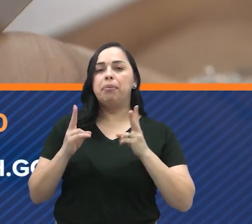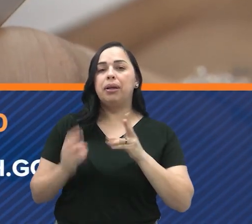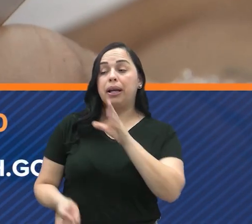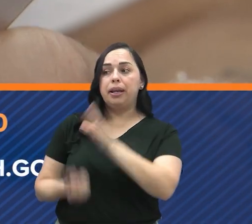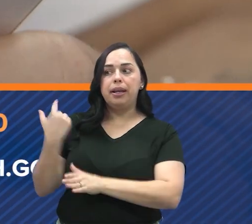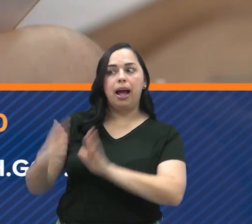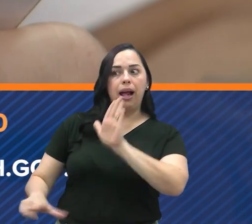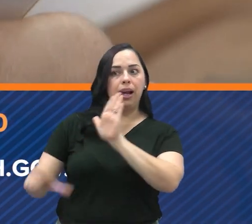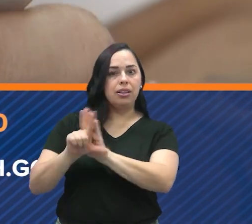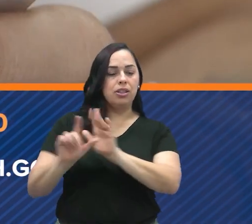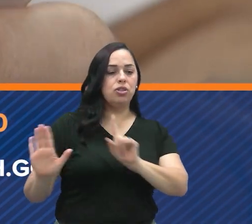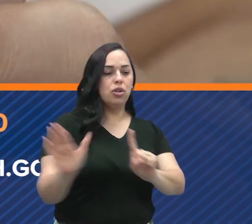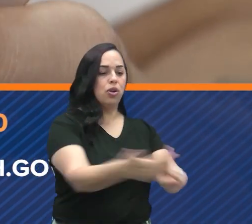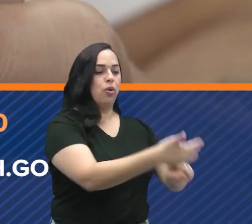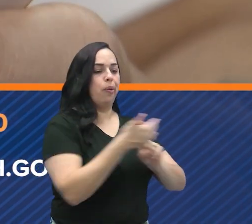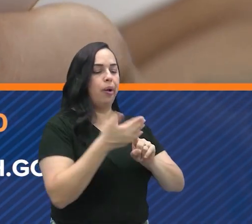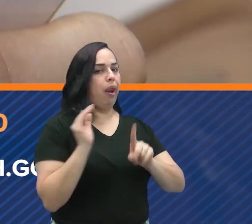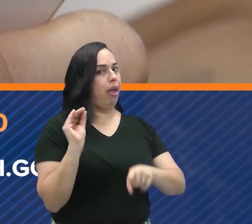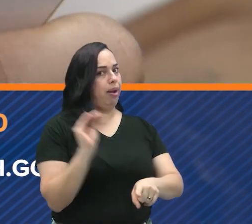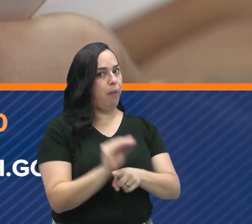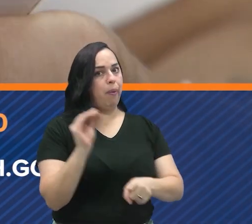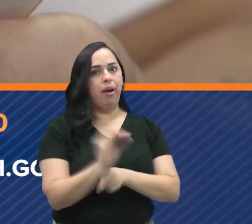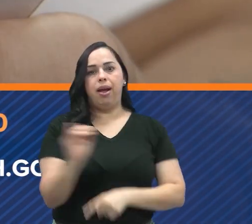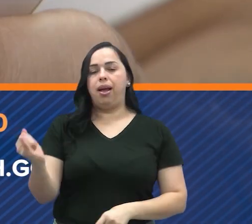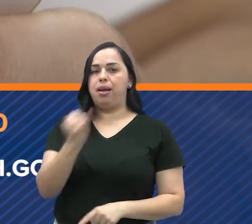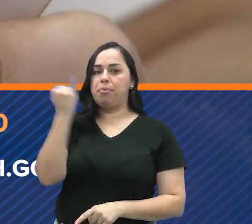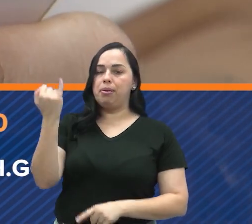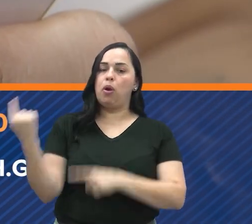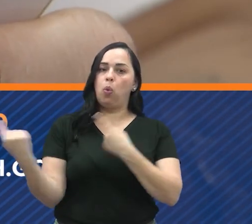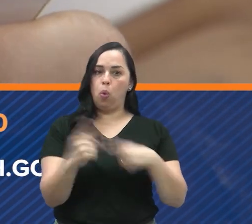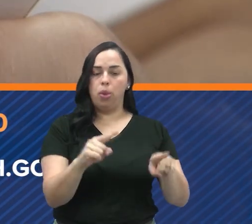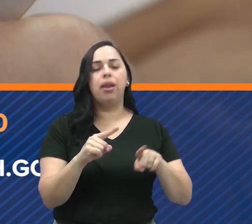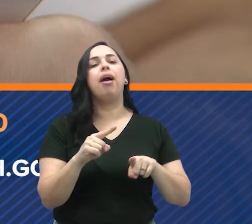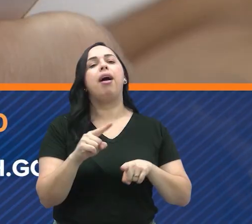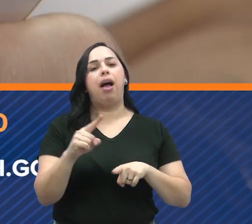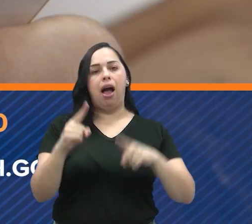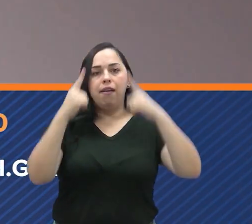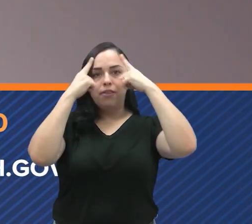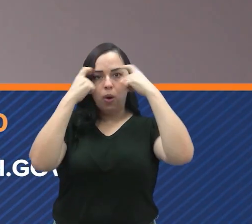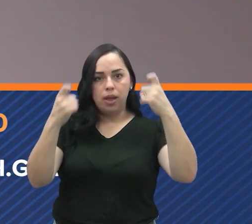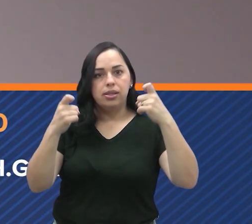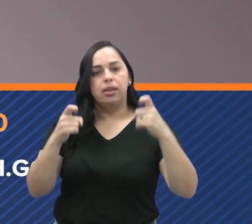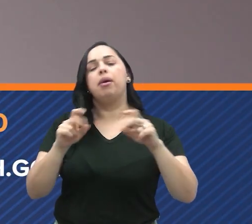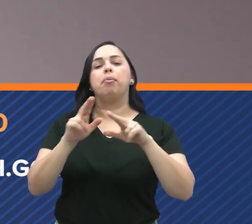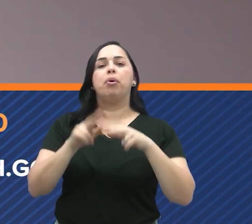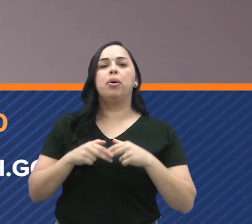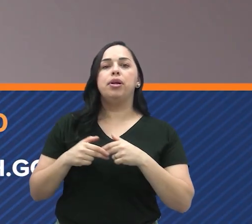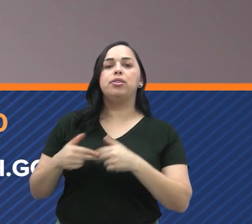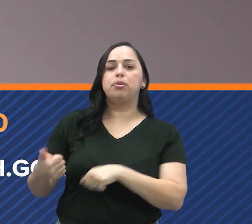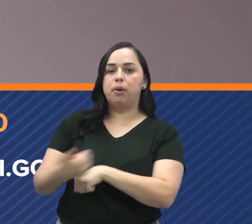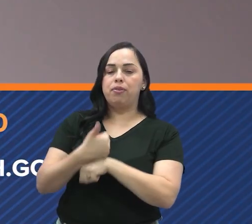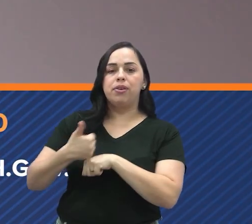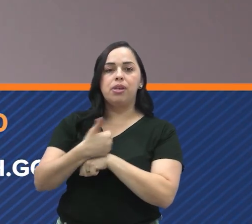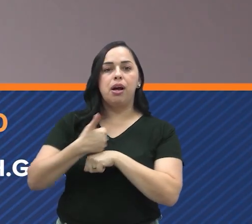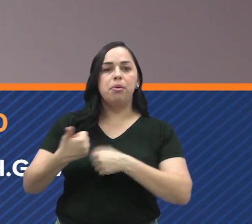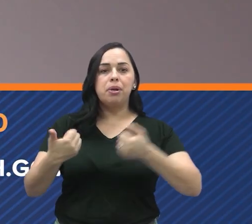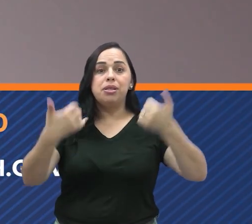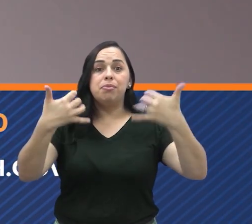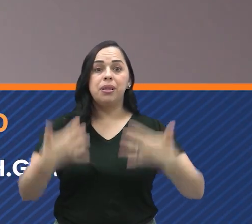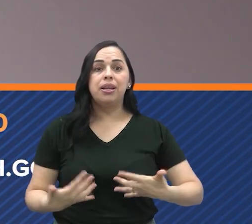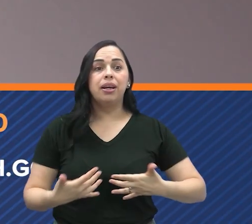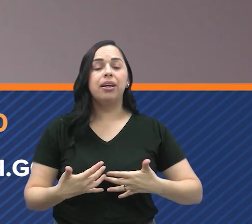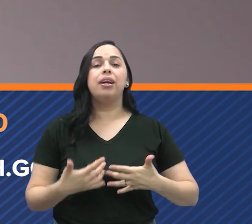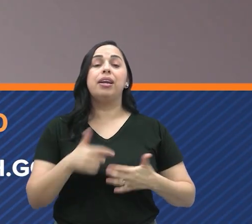WhatsApp, pelo número 61 996 11 0100, pelo Telegram e também pelo e-mail